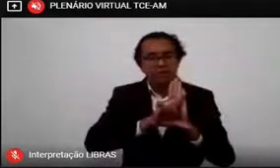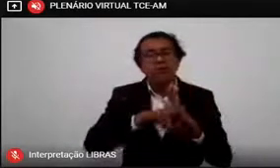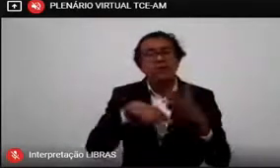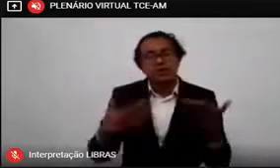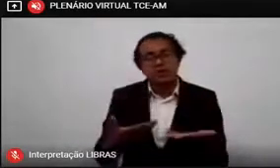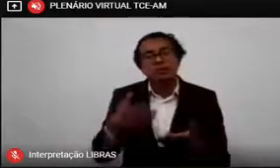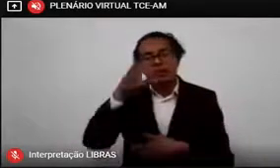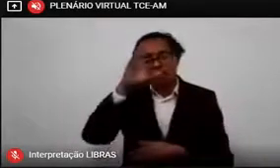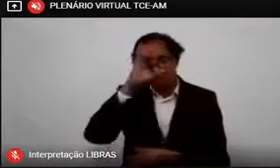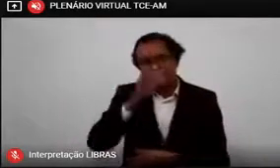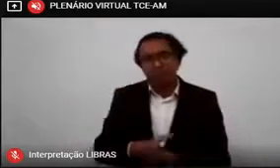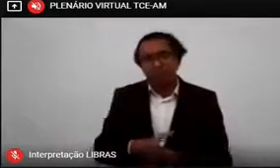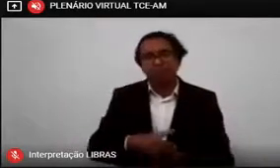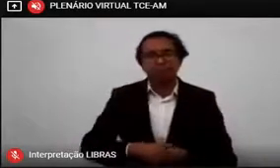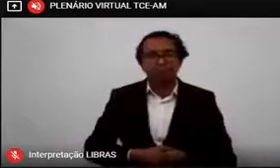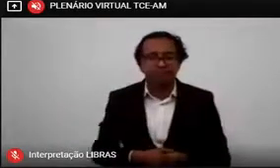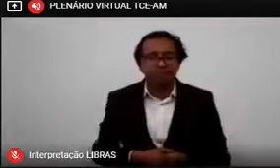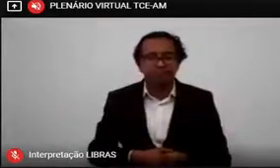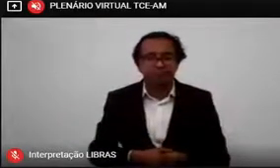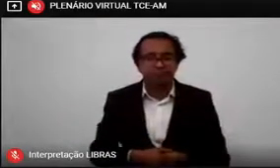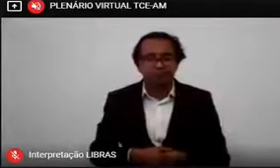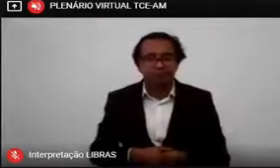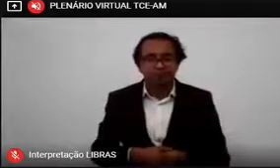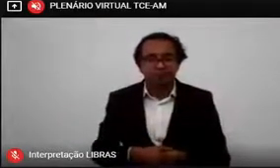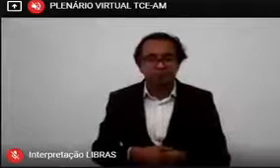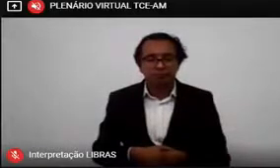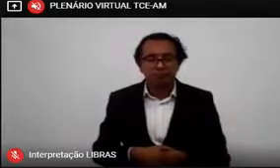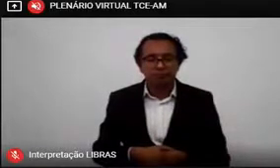O próximo, por favor.